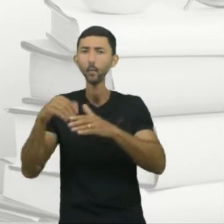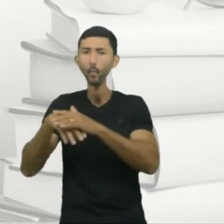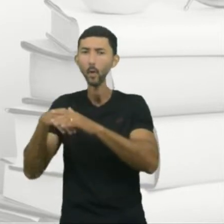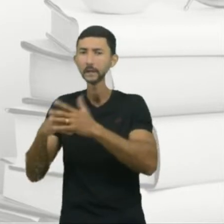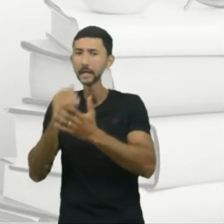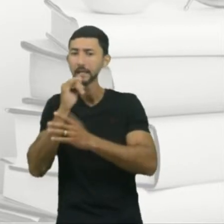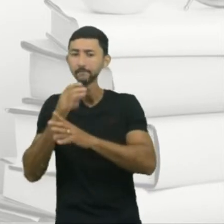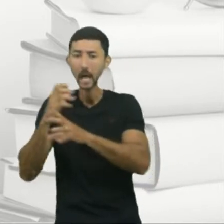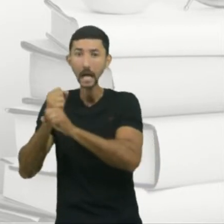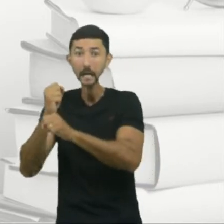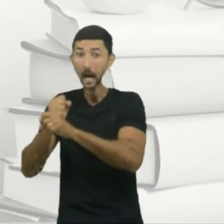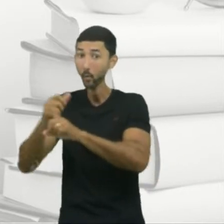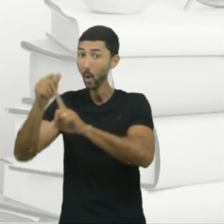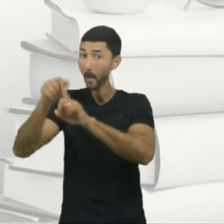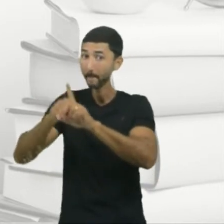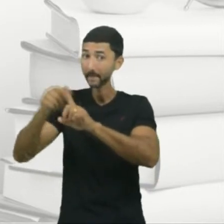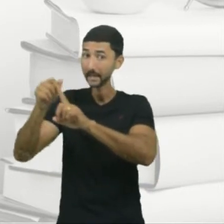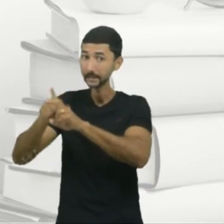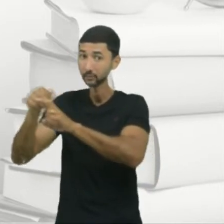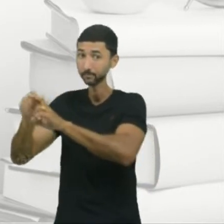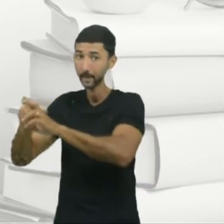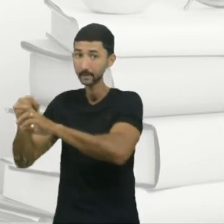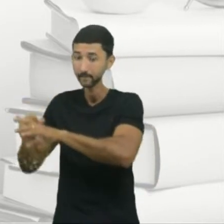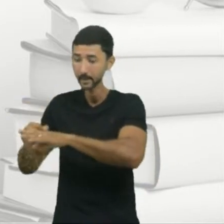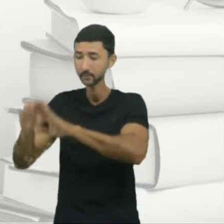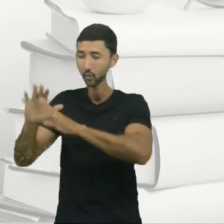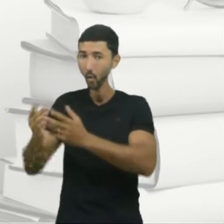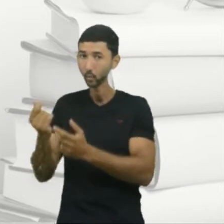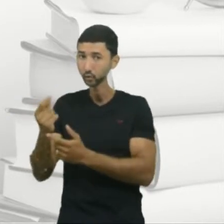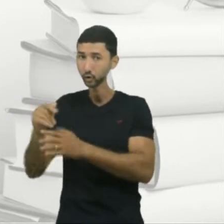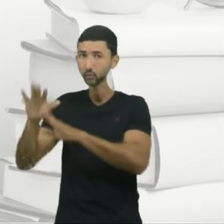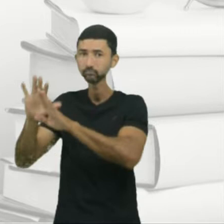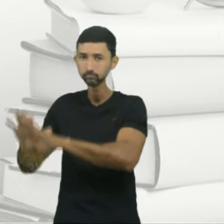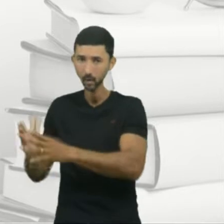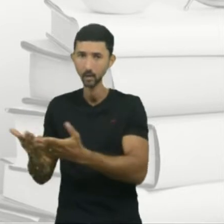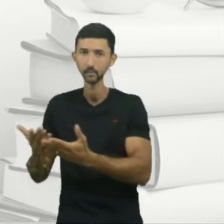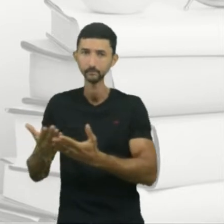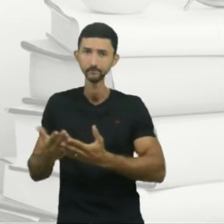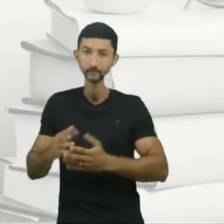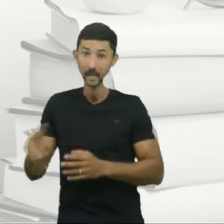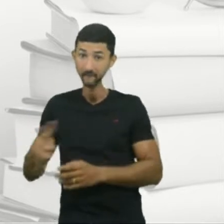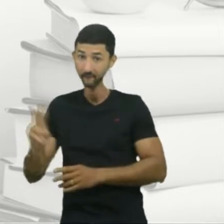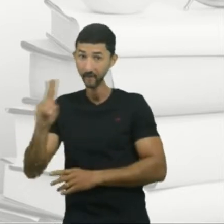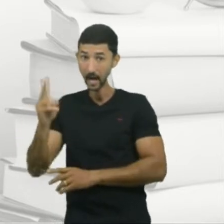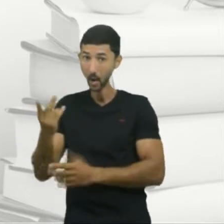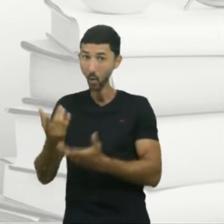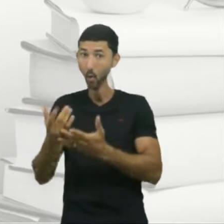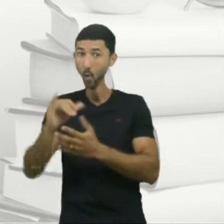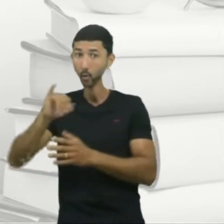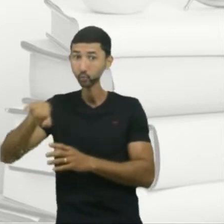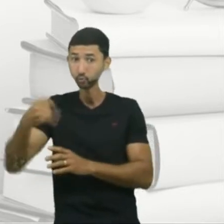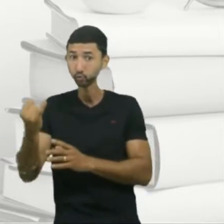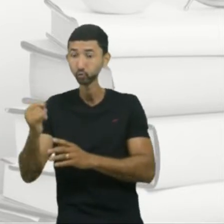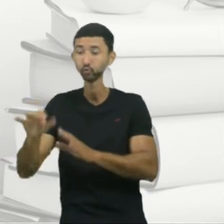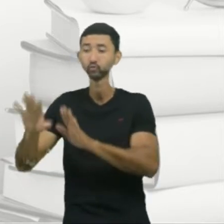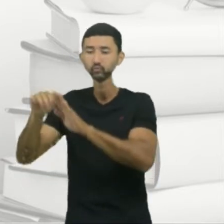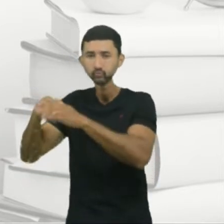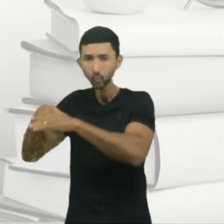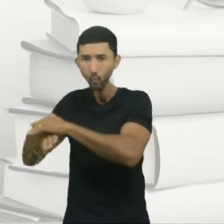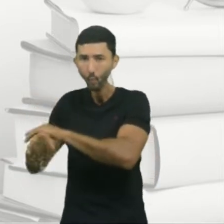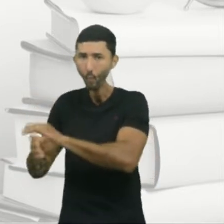é calculado mensalmente sobre o dinheiro que está na conta poupança. E o valor dos juros é